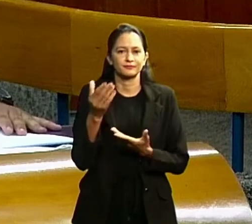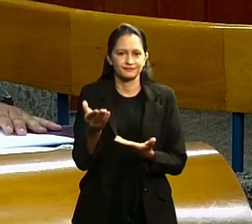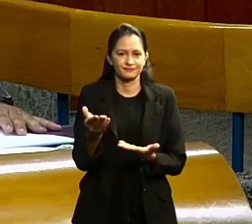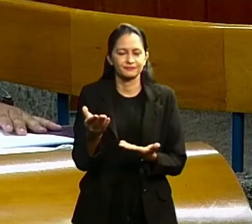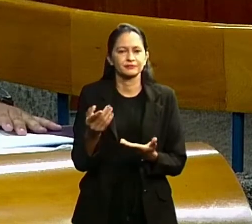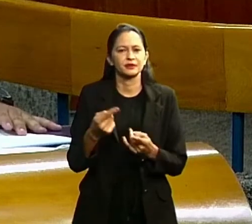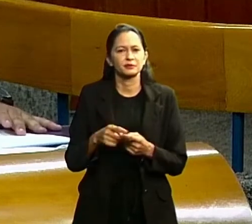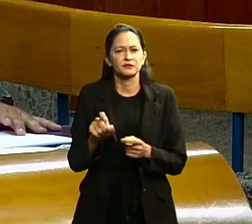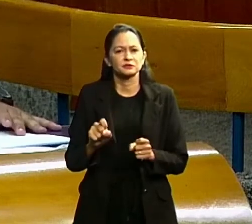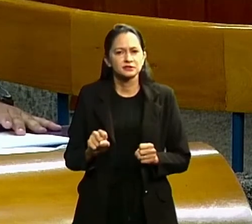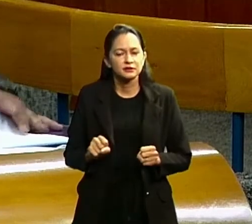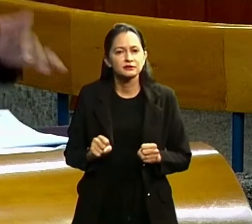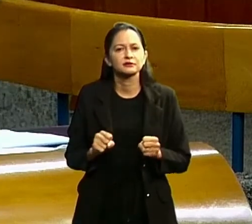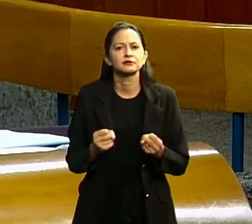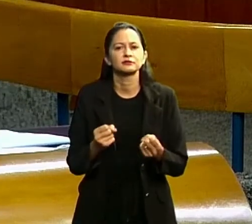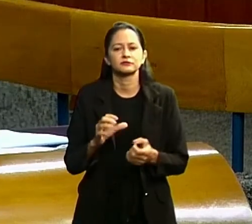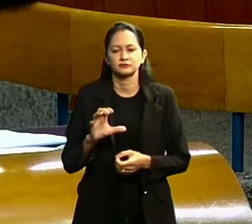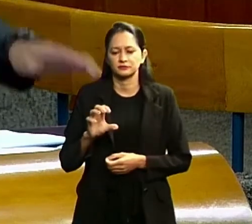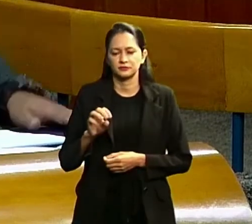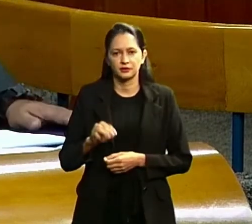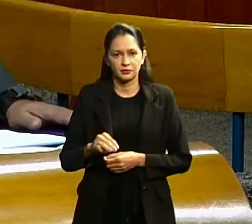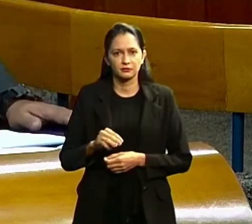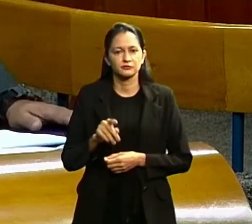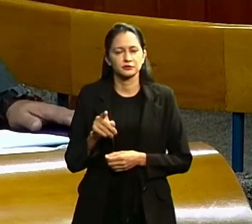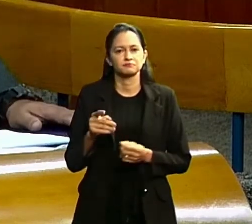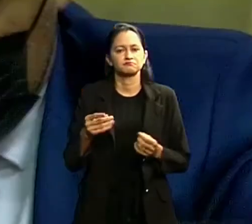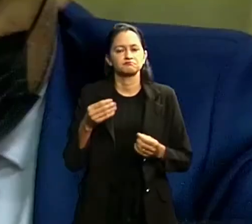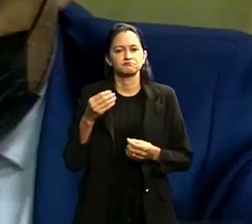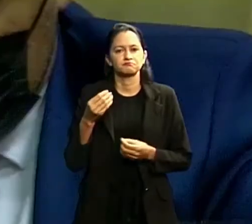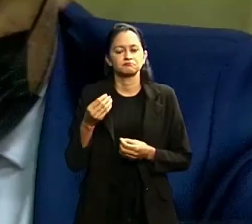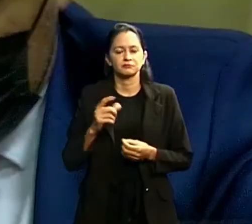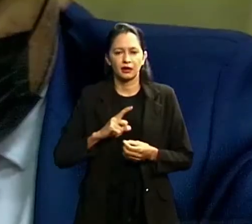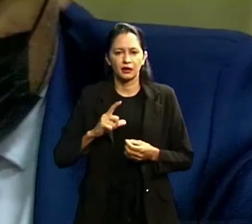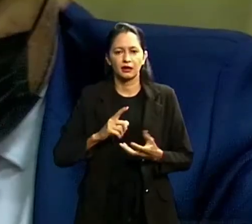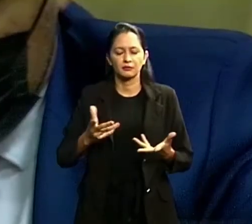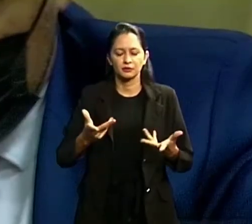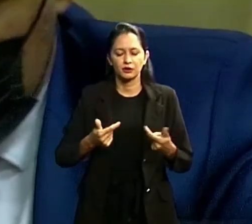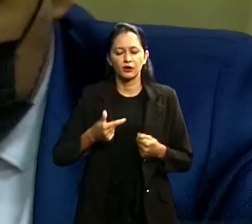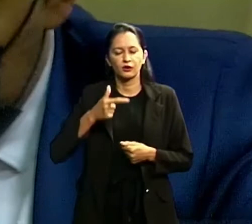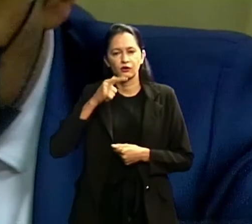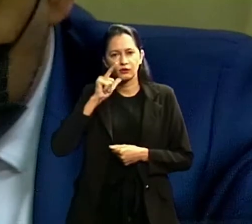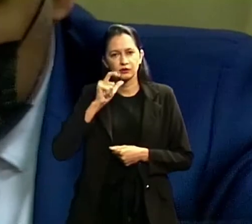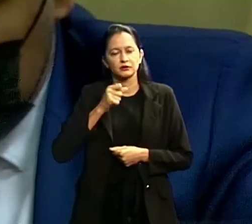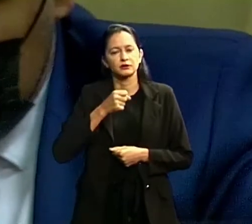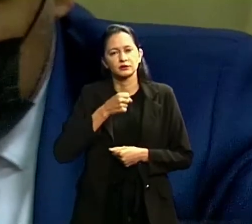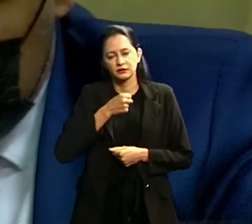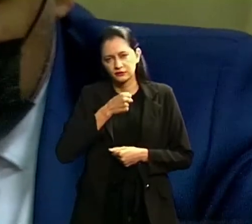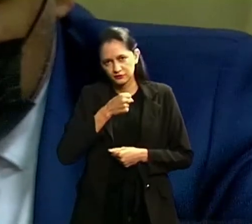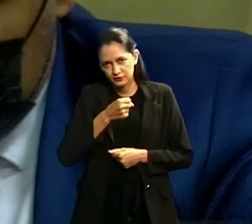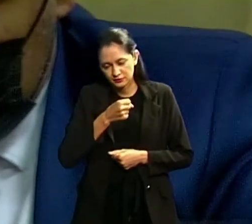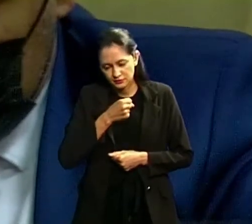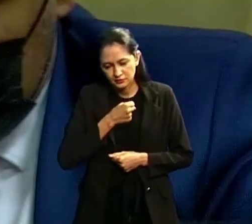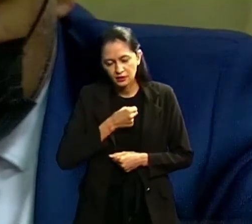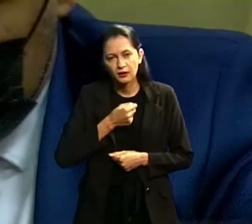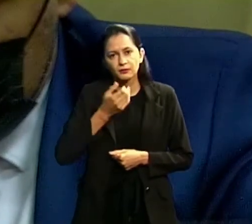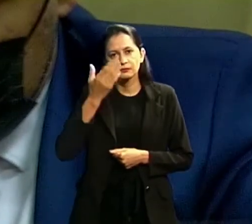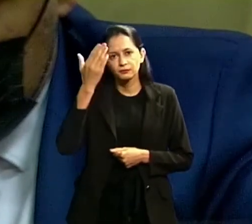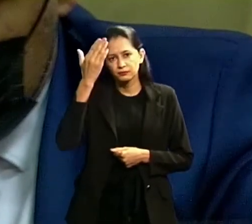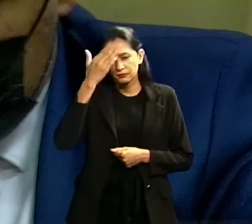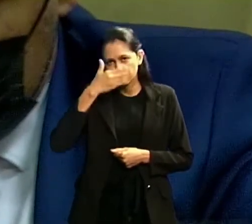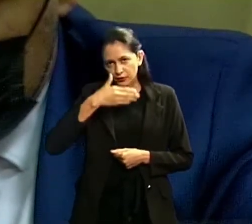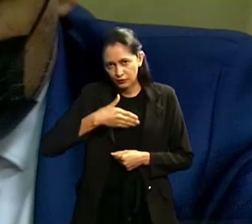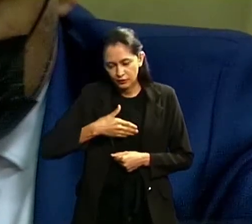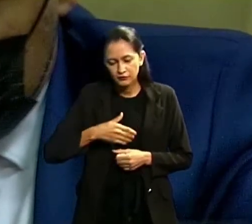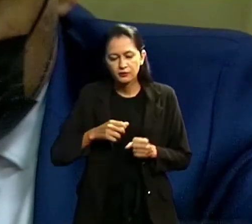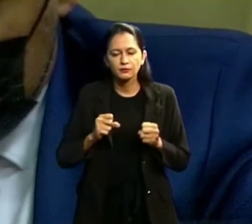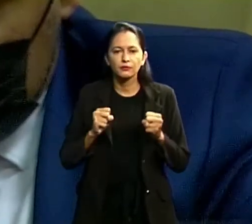Porque o senhor defende essa casa. E o senhor está preparado para voos altos. Porque o que o senhor fez ontem naquela entrevista mostrou que está capacitado a sentar em qualquer cadeira